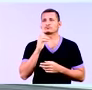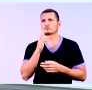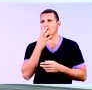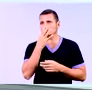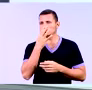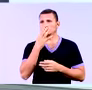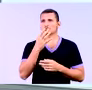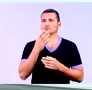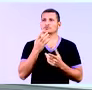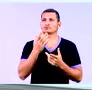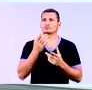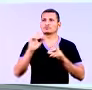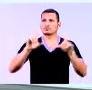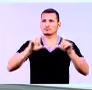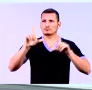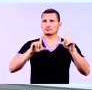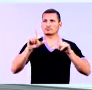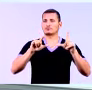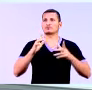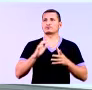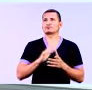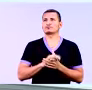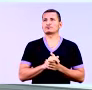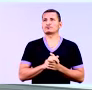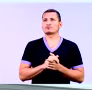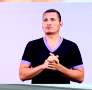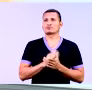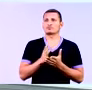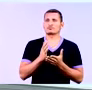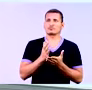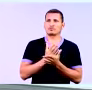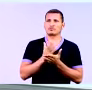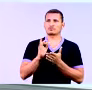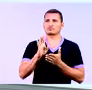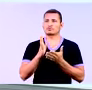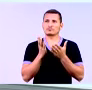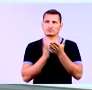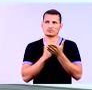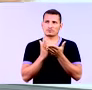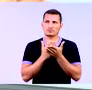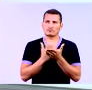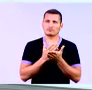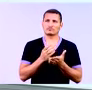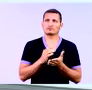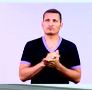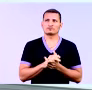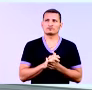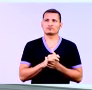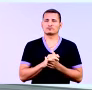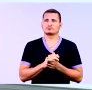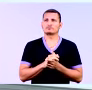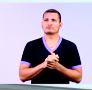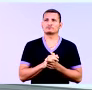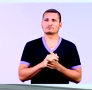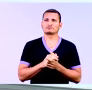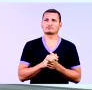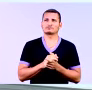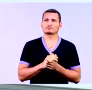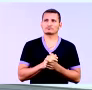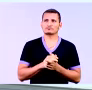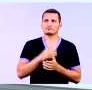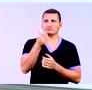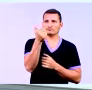nos noticiários, acompanharam posteriormente, alguns só pelos livros mesmo, né, pelo registro histórico, mas a situação do 11